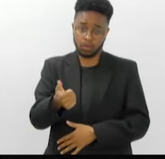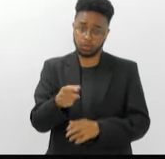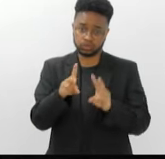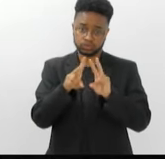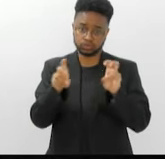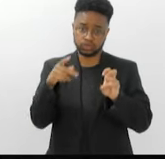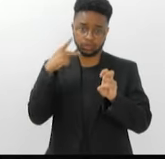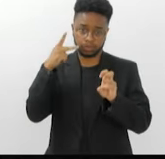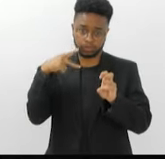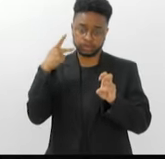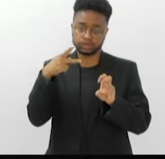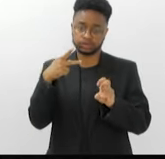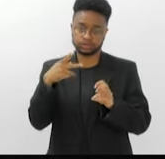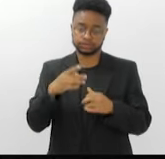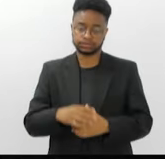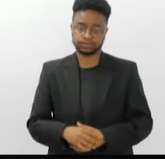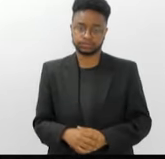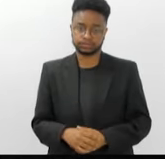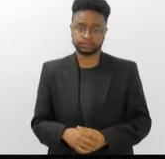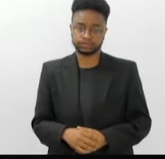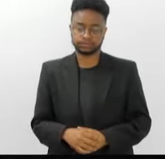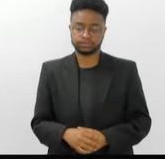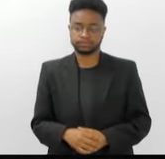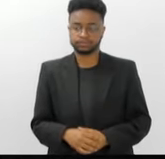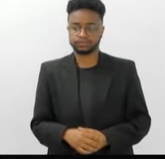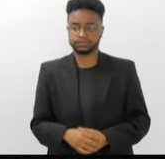política, de